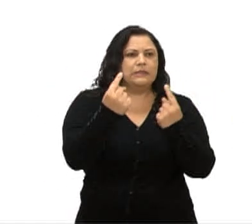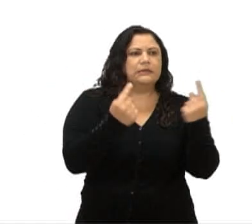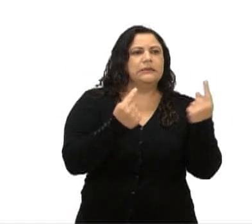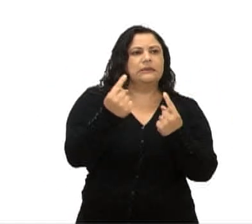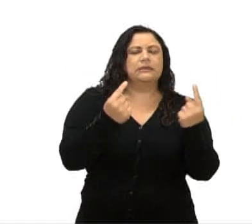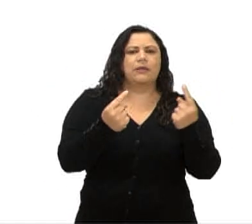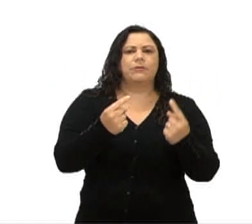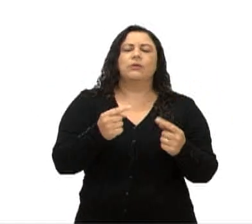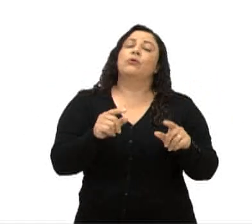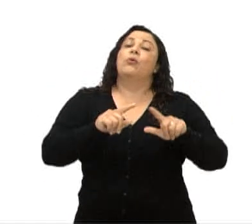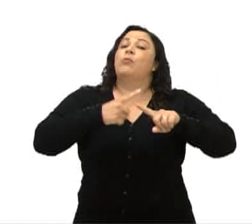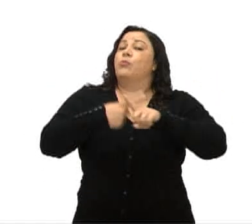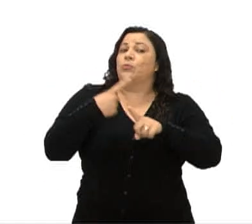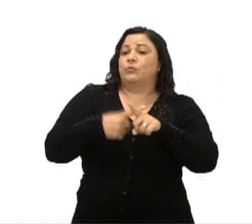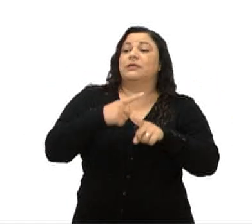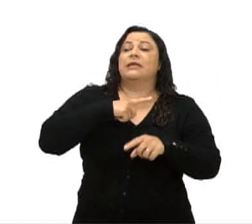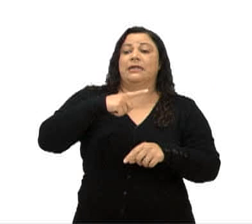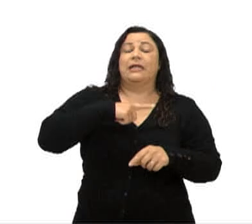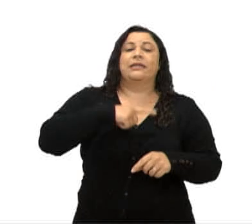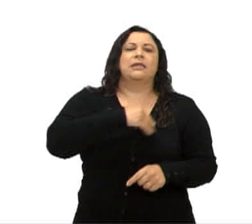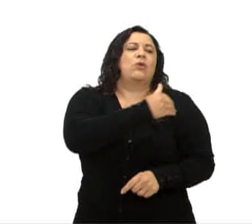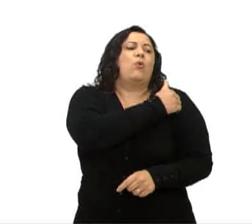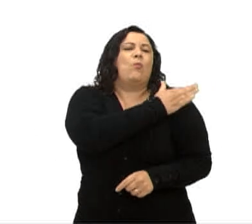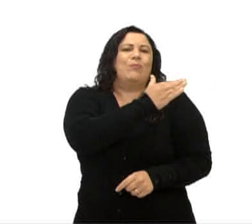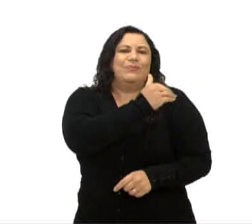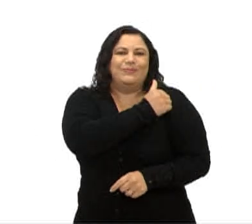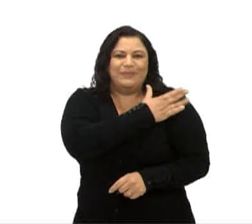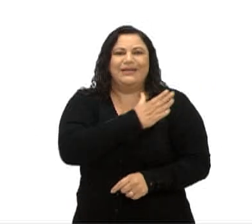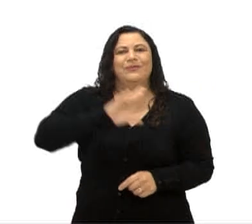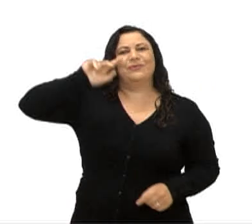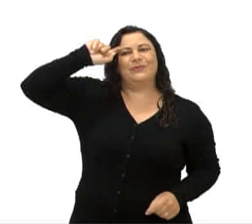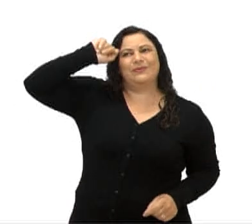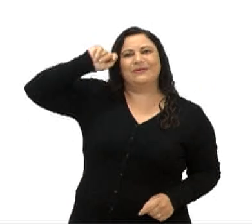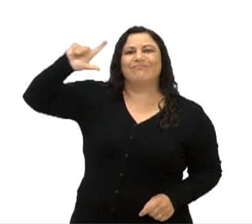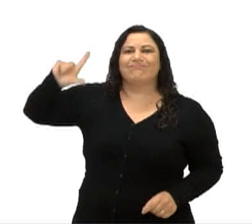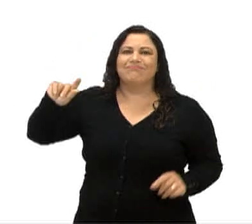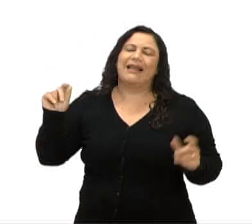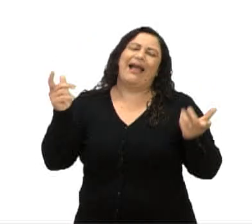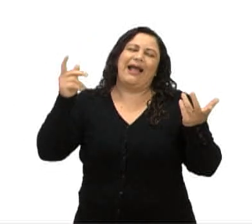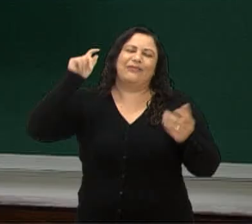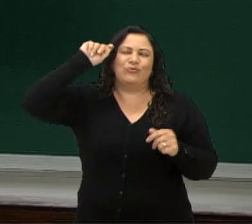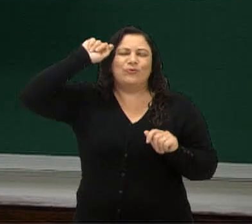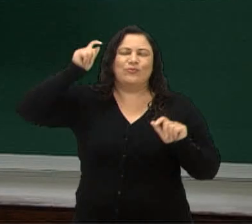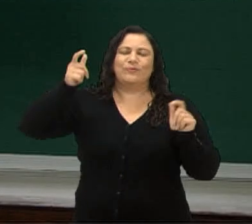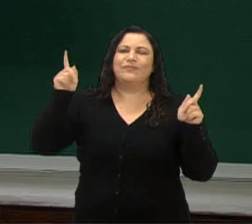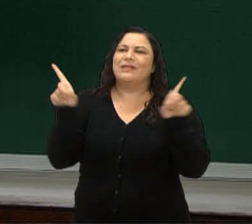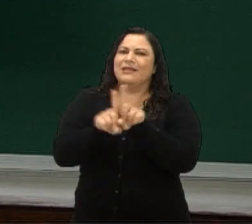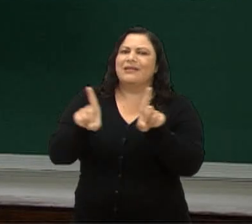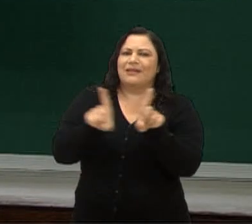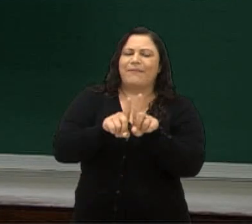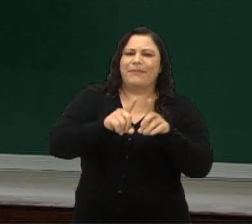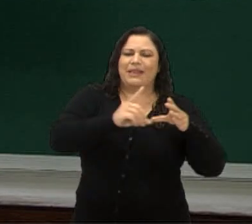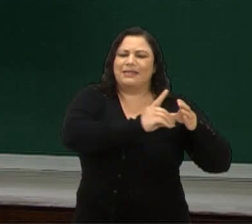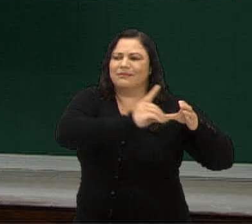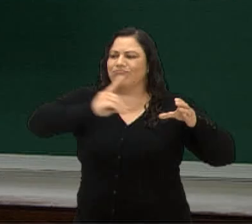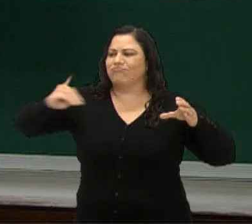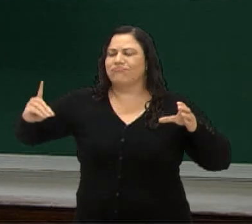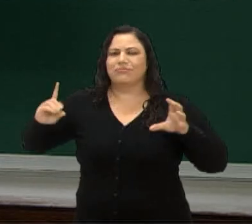sobre preconceito racial, relação entre países e até mesmo sobre os refugiados. Algumas